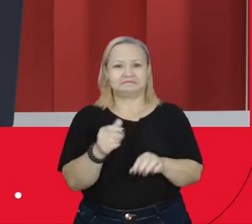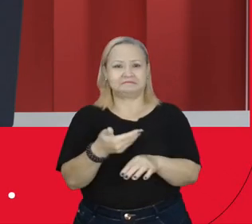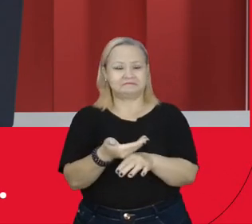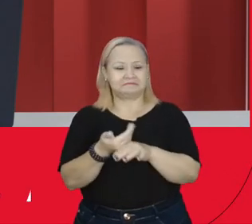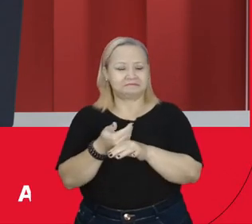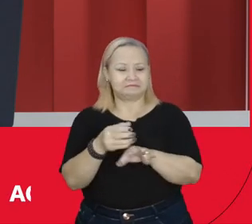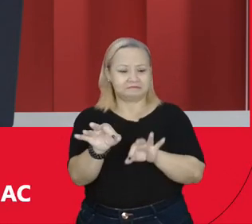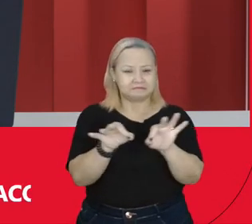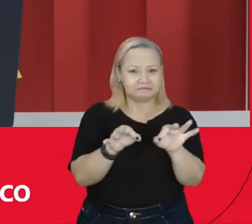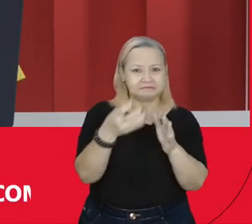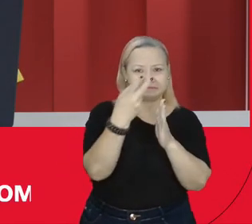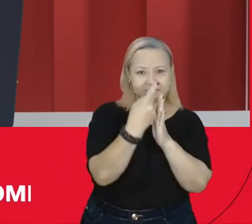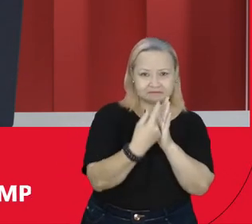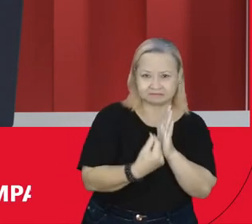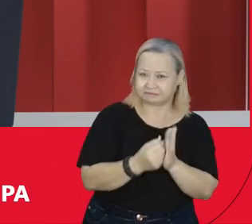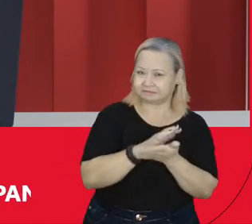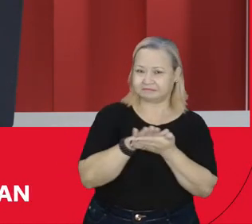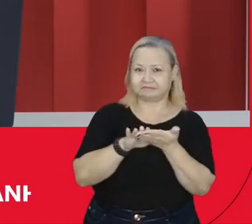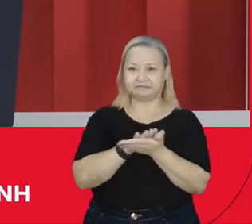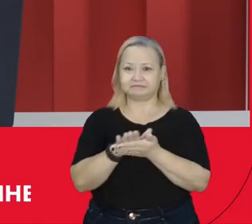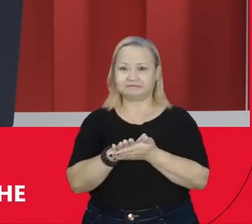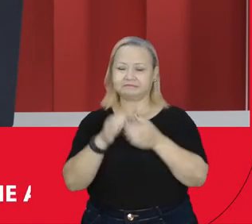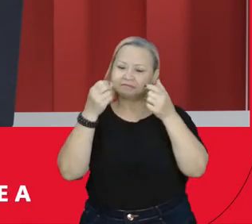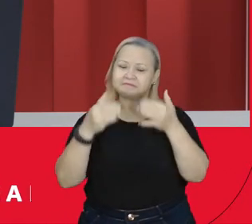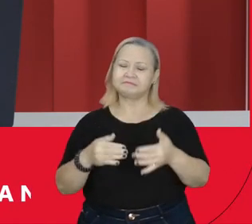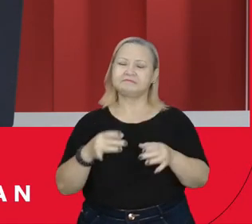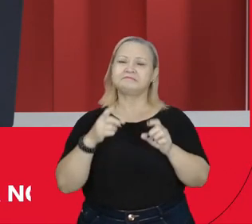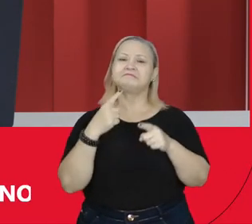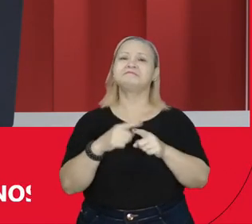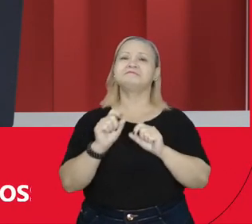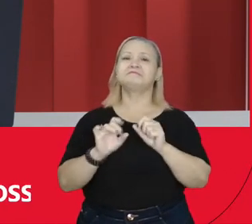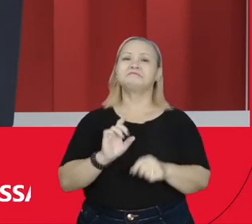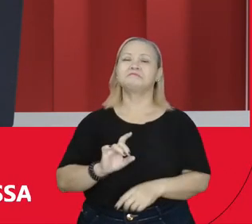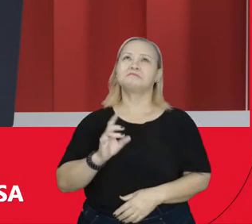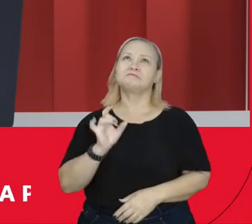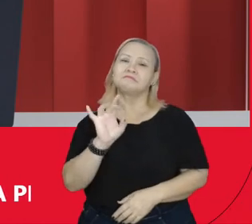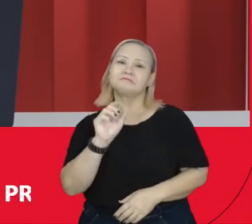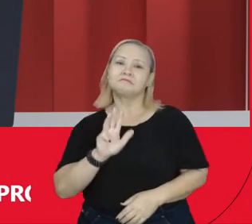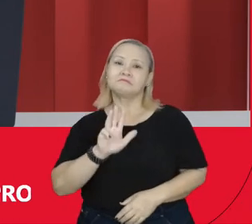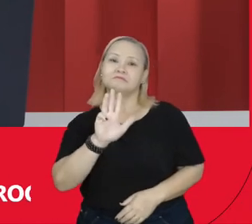orçamento. Você pode explicar para a gente por que só o Lula pode garantir o benefício?